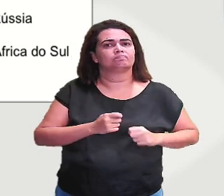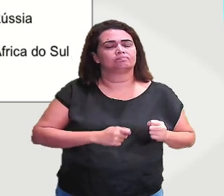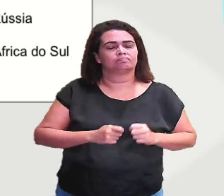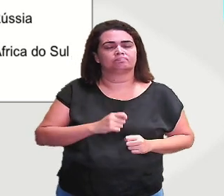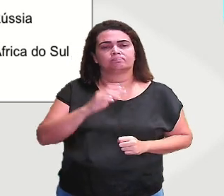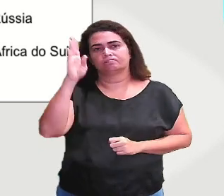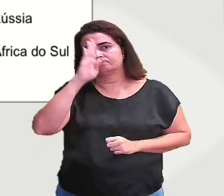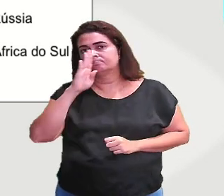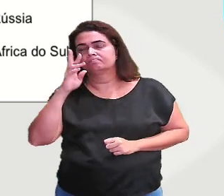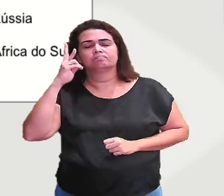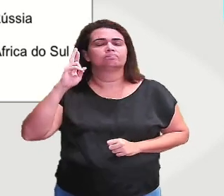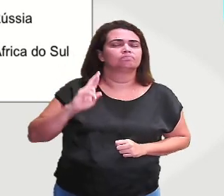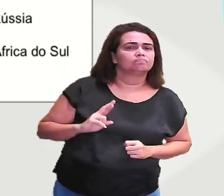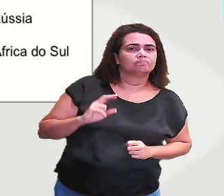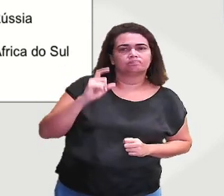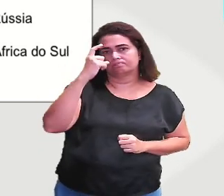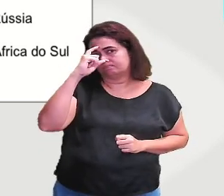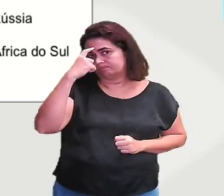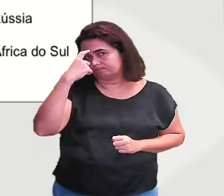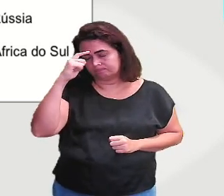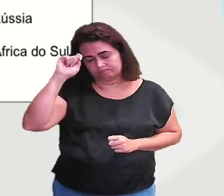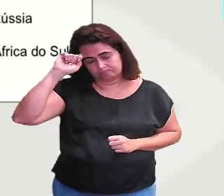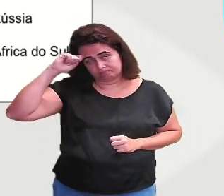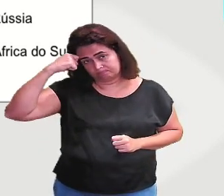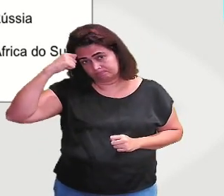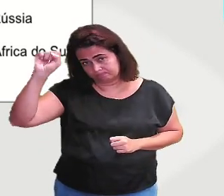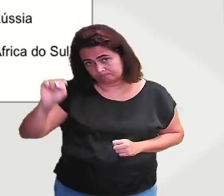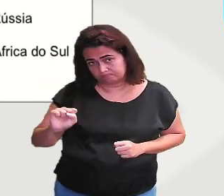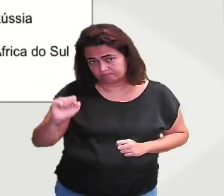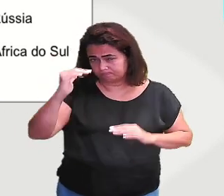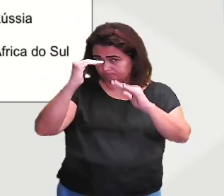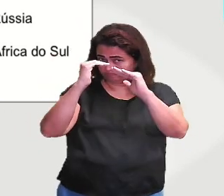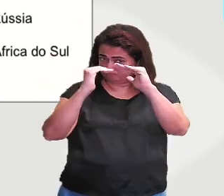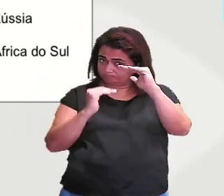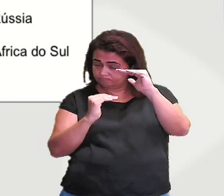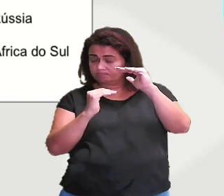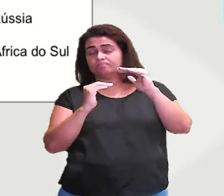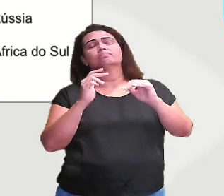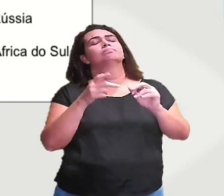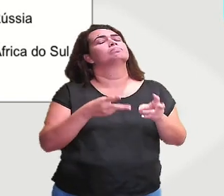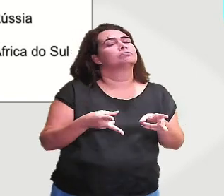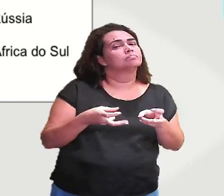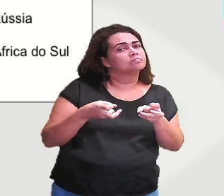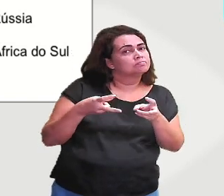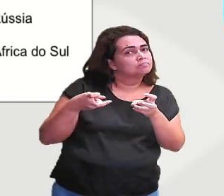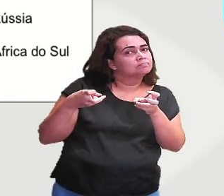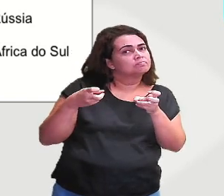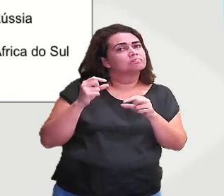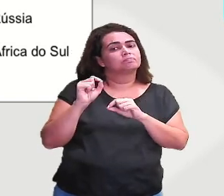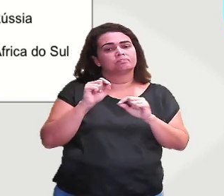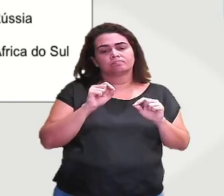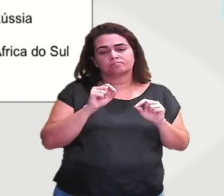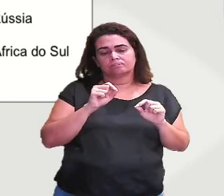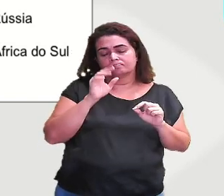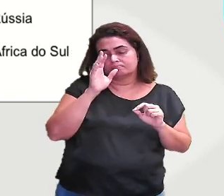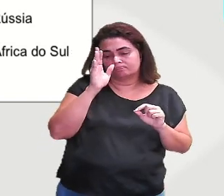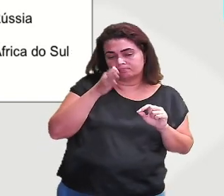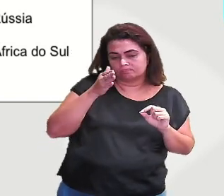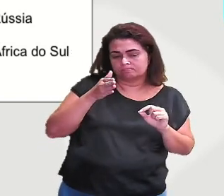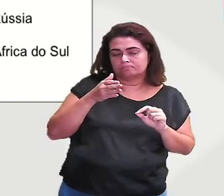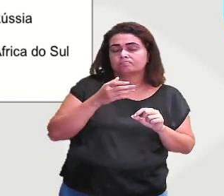e Rússia também ali, e Índia. A África do Sul é que ficou um pouquinho mais abaixo. Mas você observa que você vindo ali, né, a partir